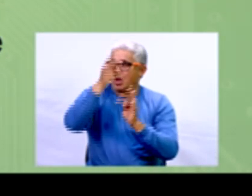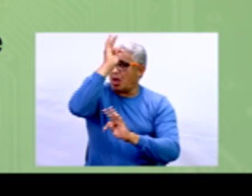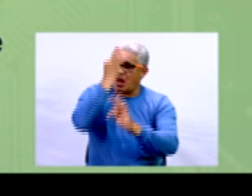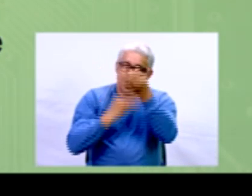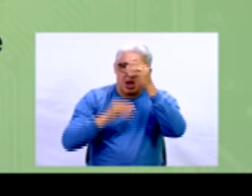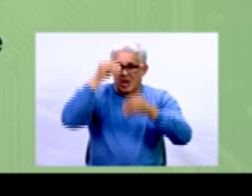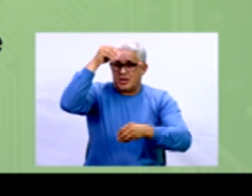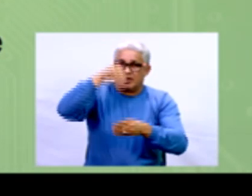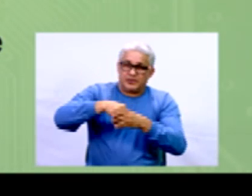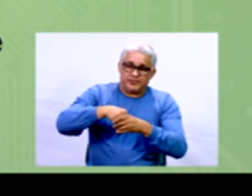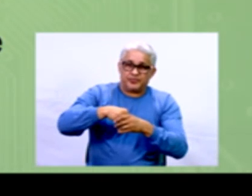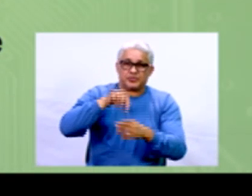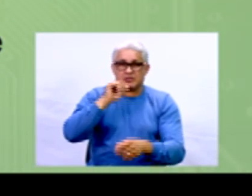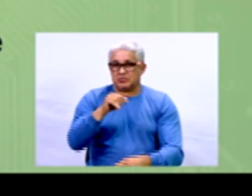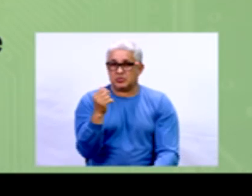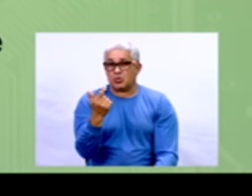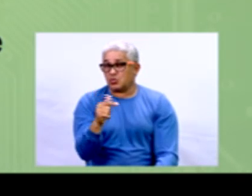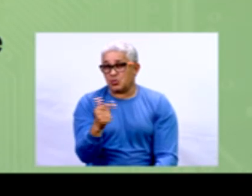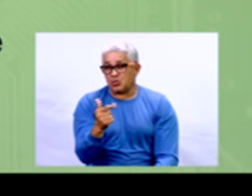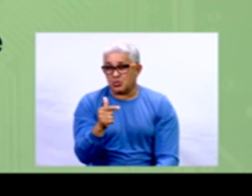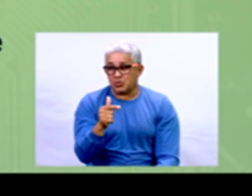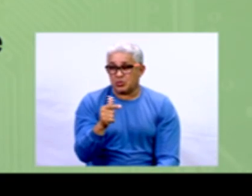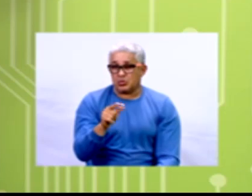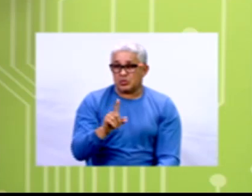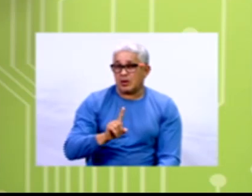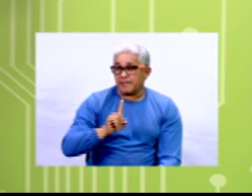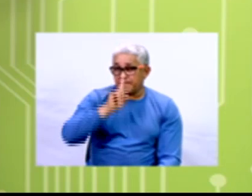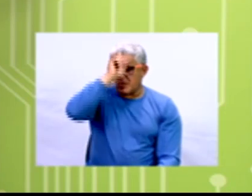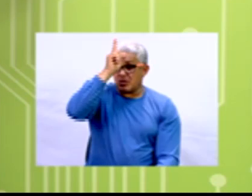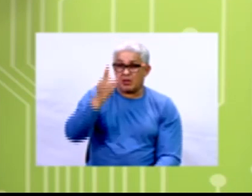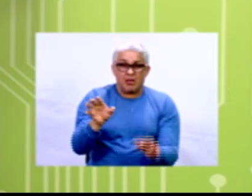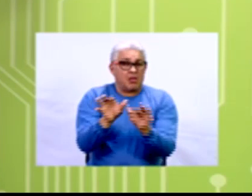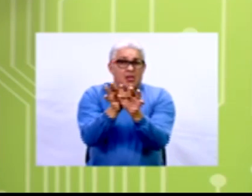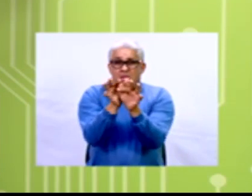tecnológicos sendo usado de forma pobre, de forma